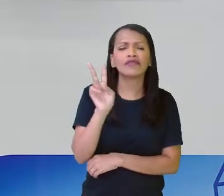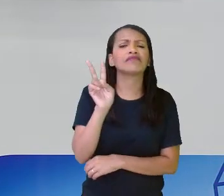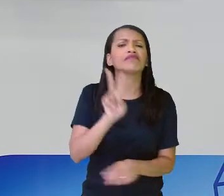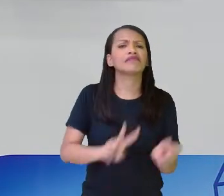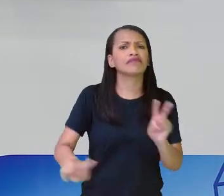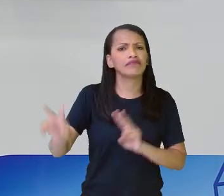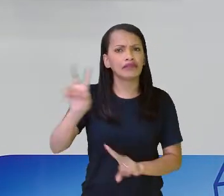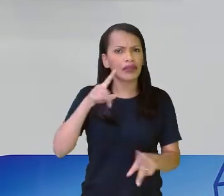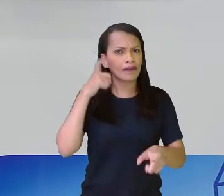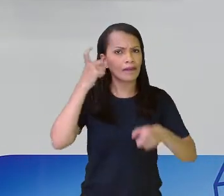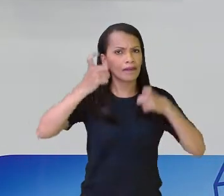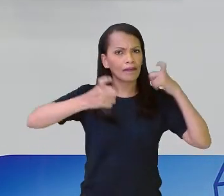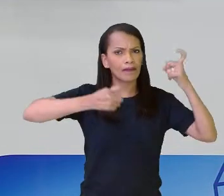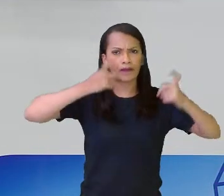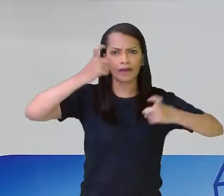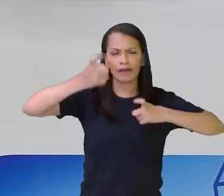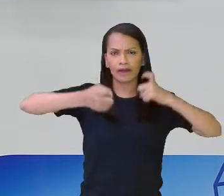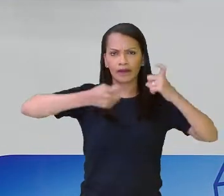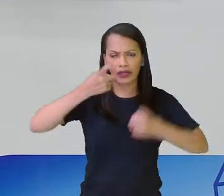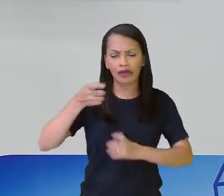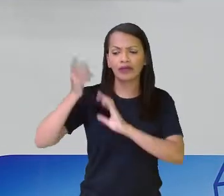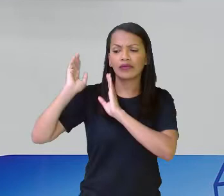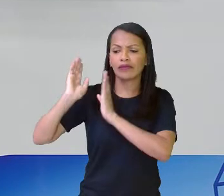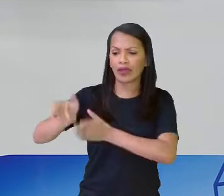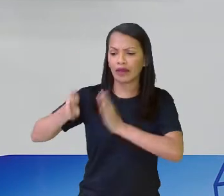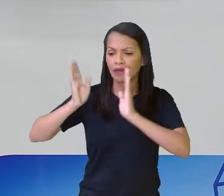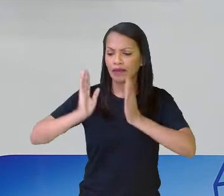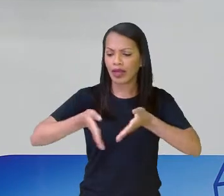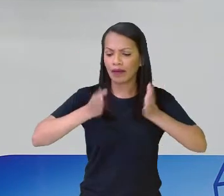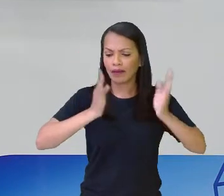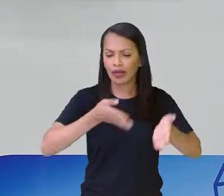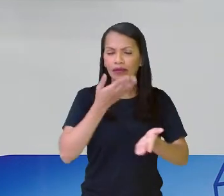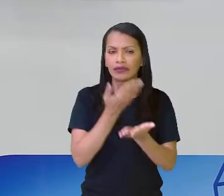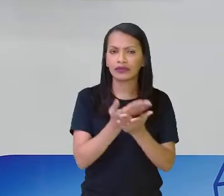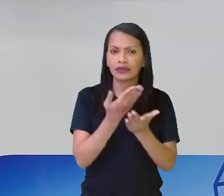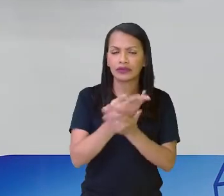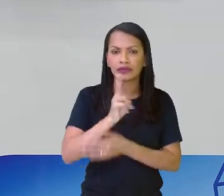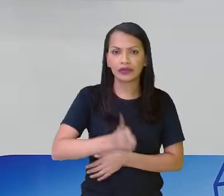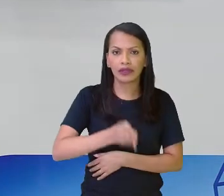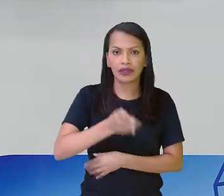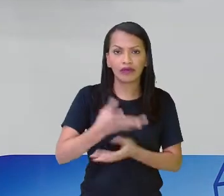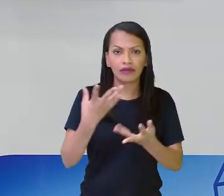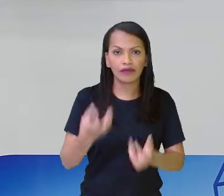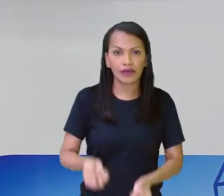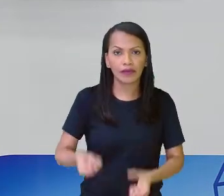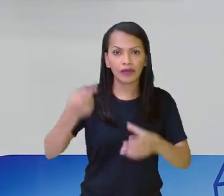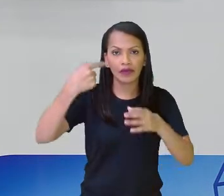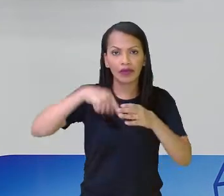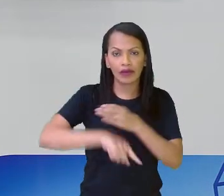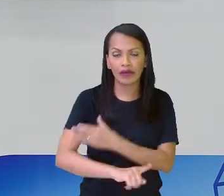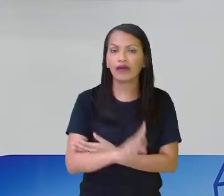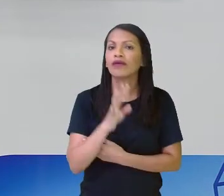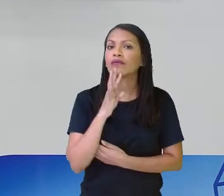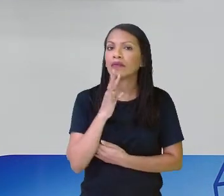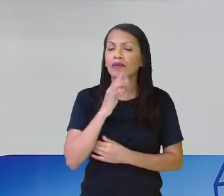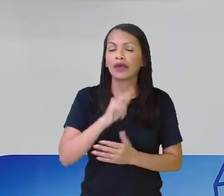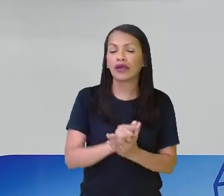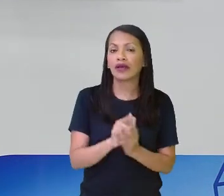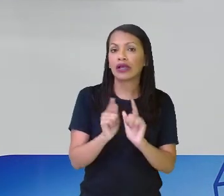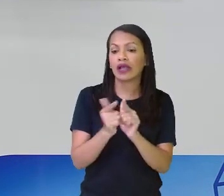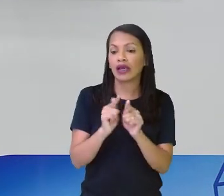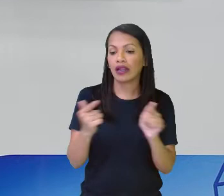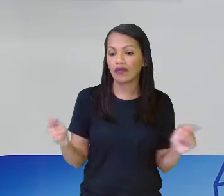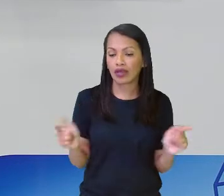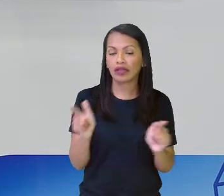e não se preocupem, tá? Na continuidade das aulas, vamos nos aprofundar um pouco mais na questão gramatical dos